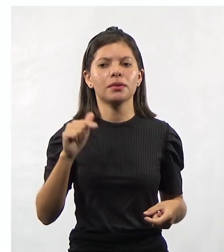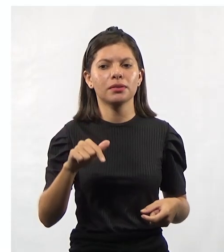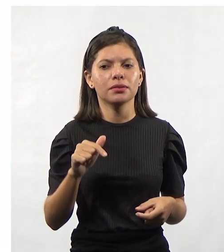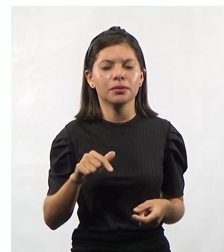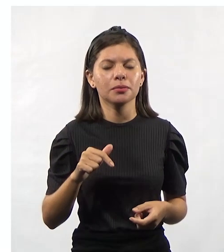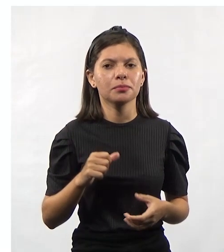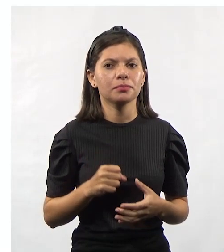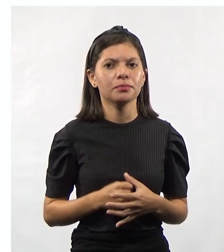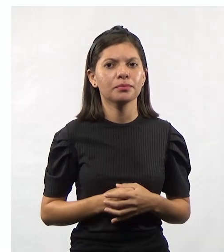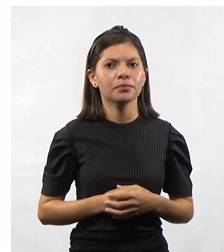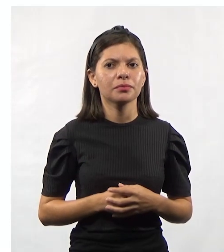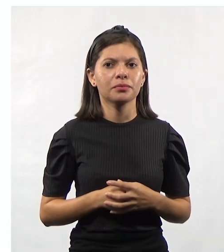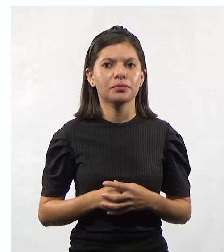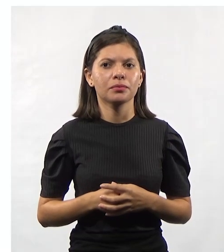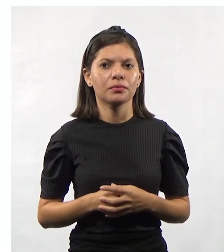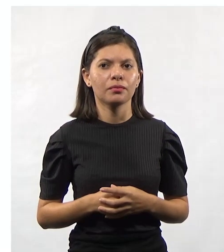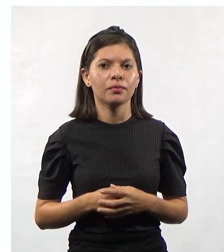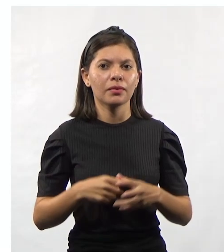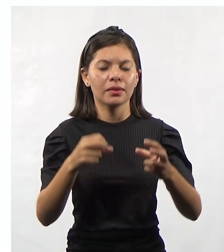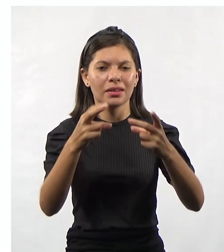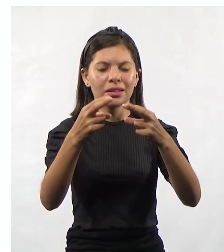perceber